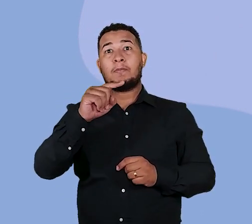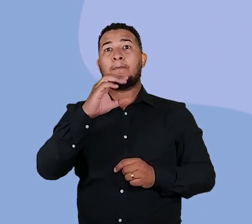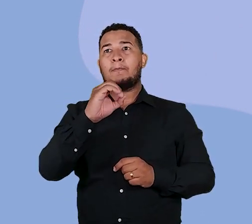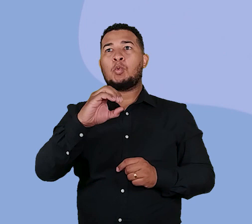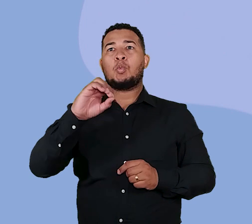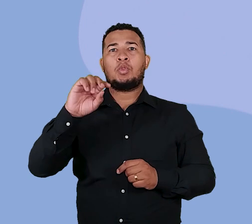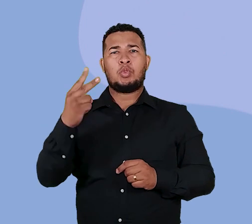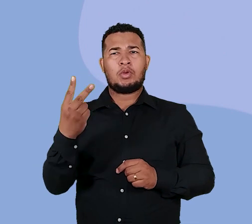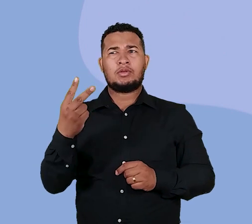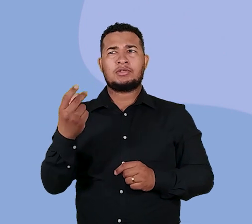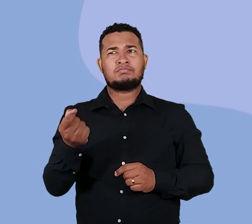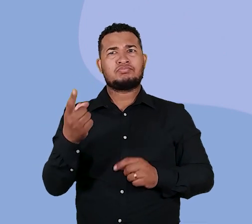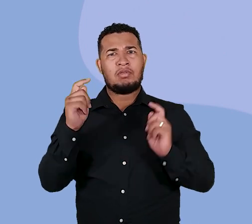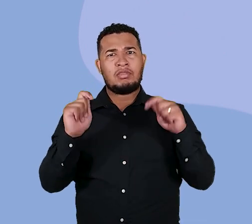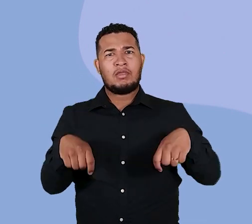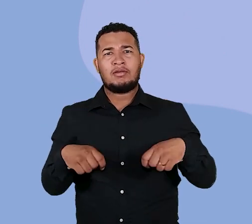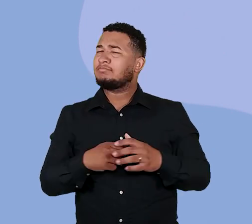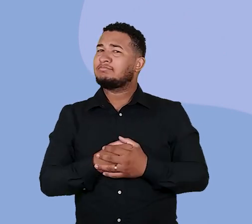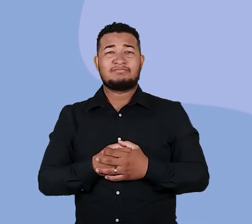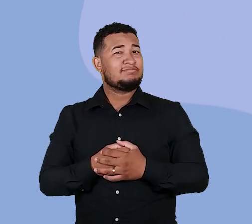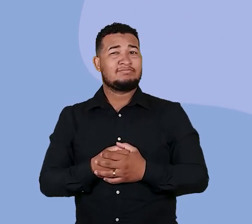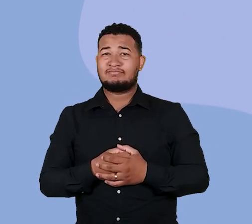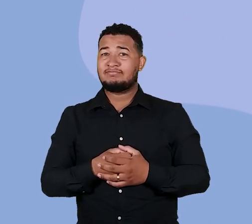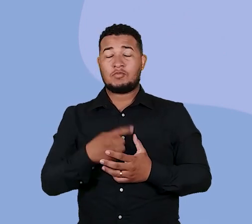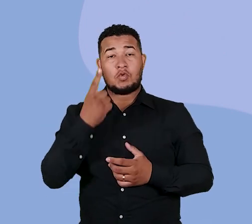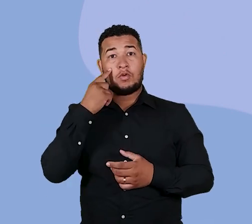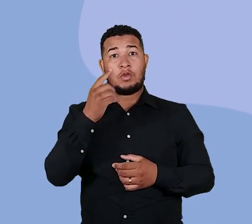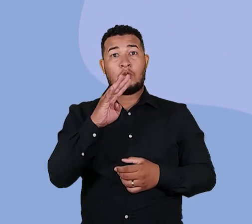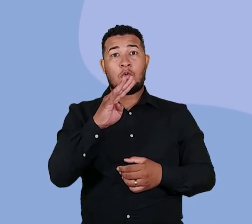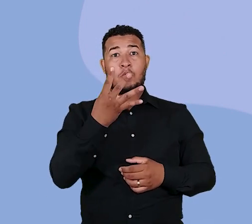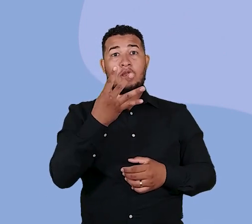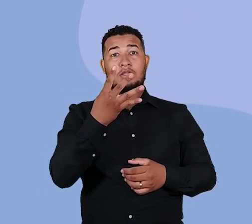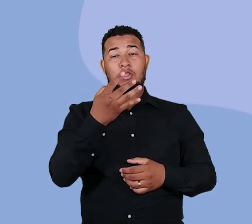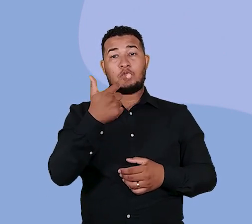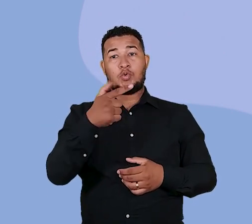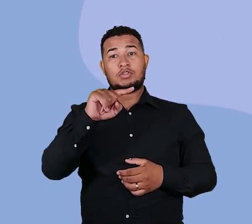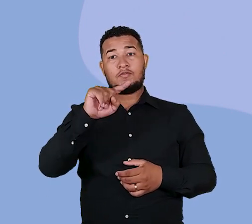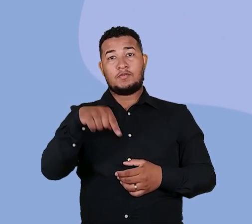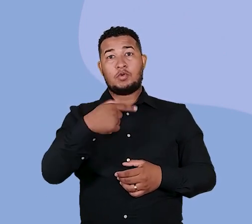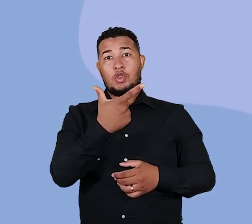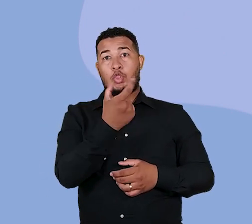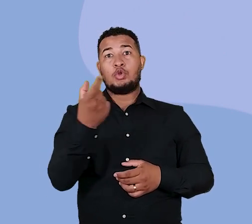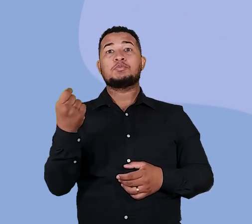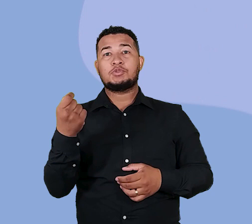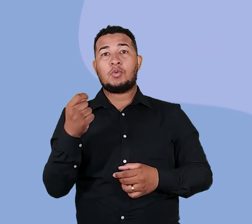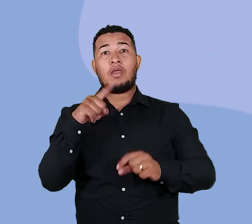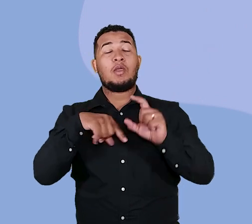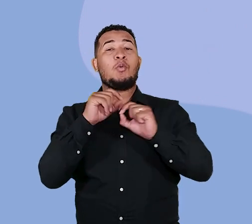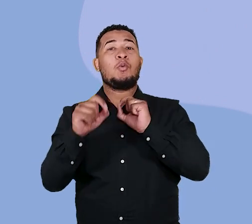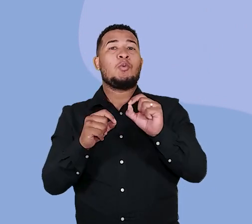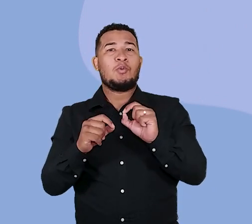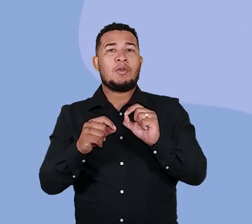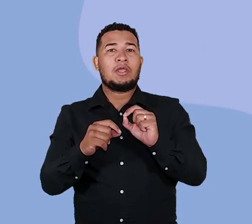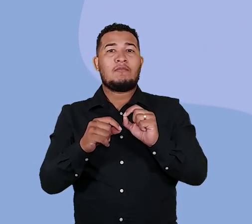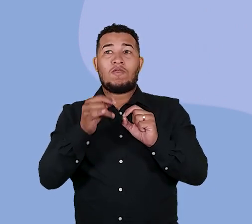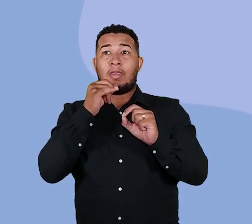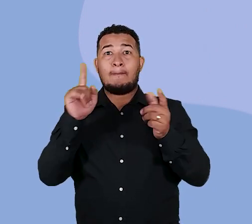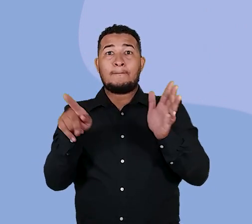42.002. Pode isso? Não. Aí, ó, 42,2 mil está na